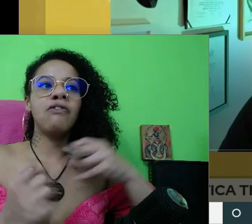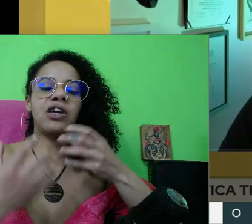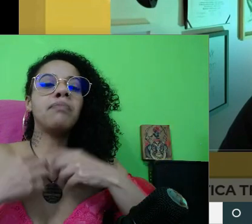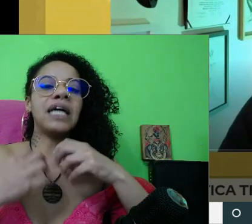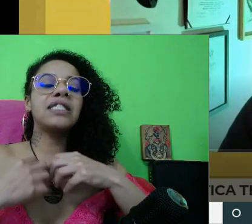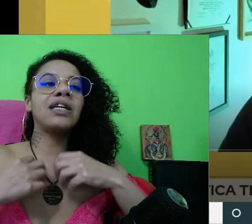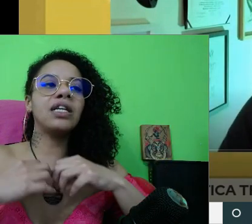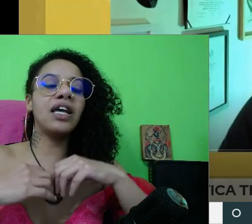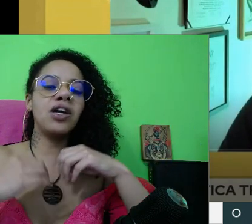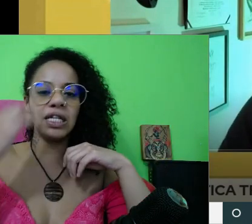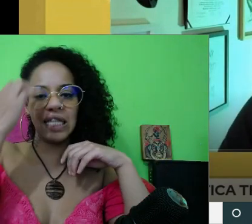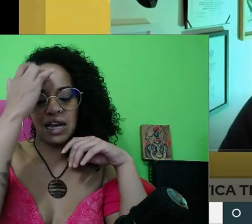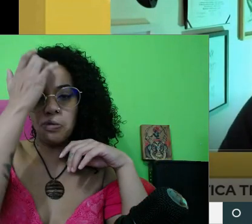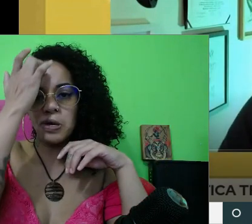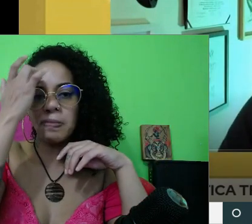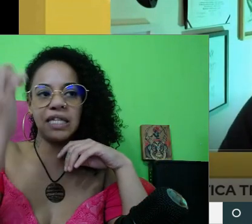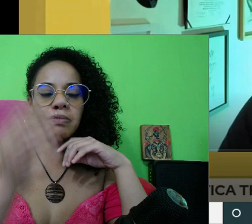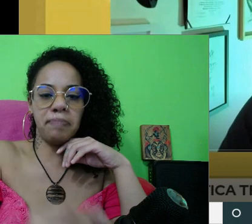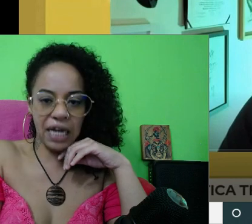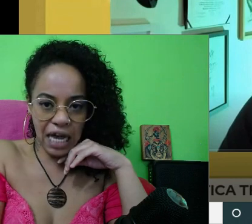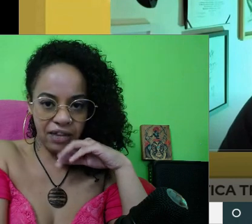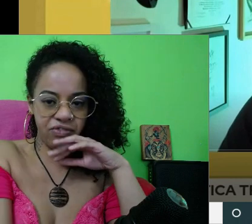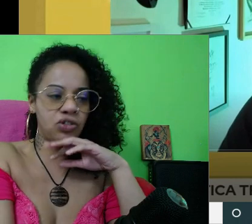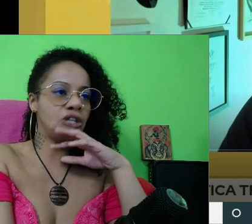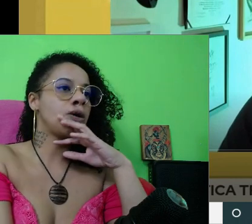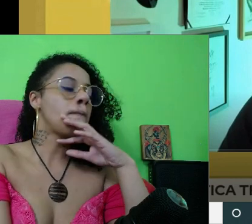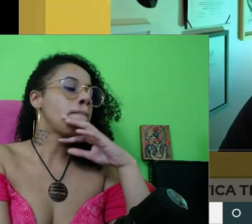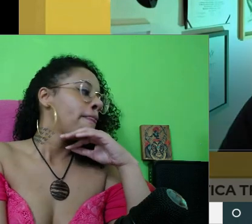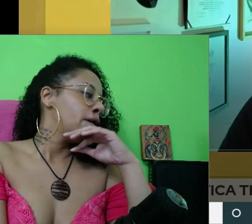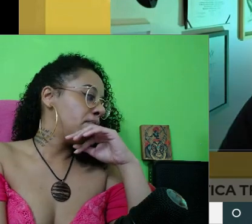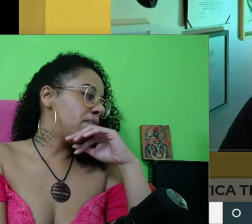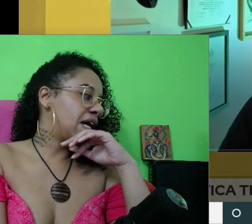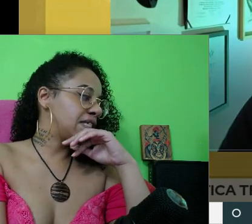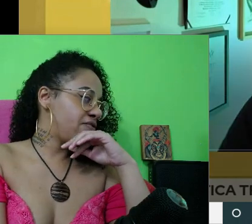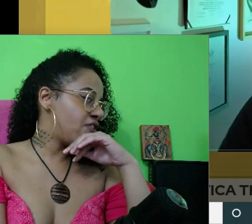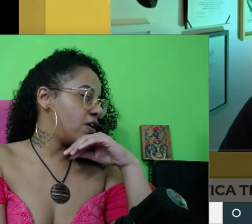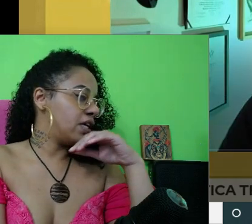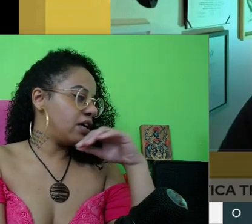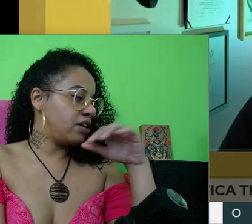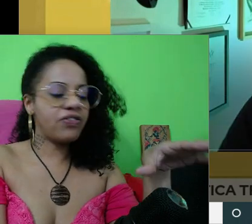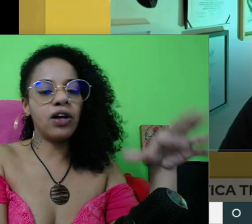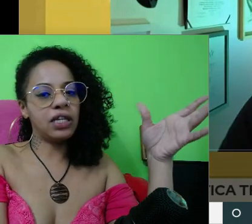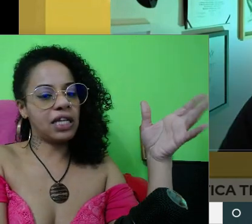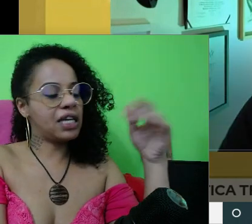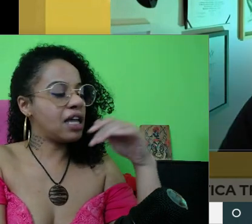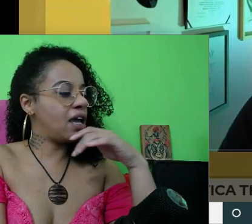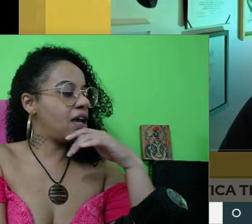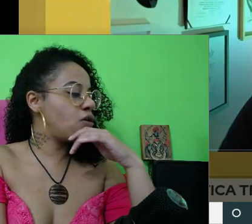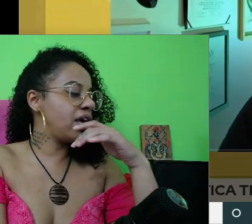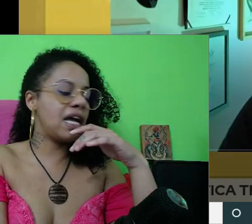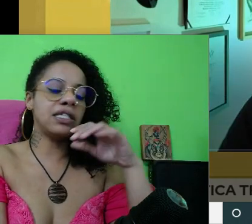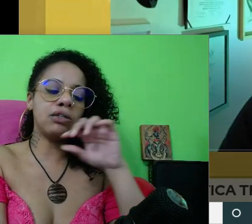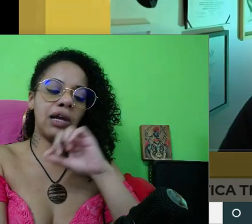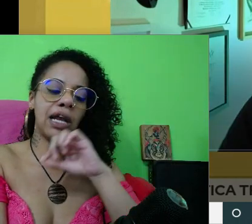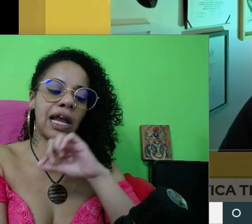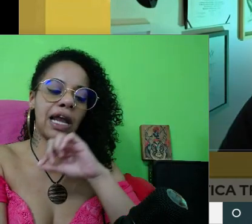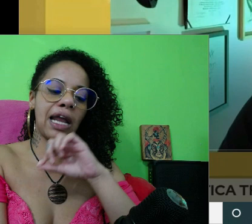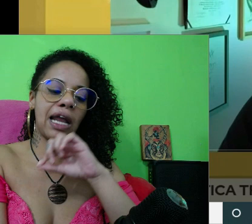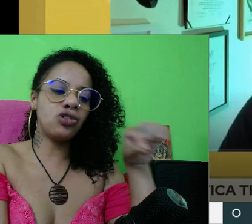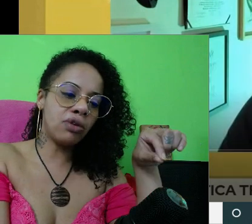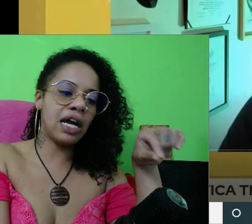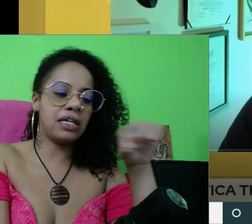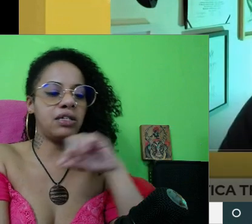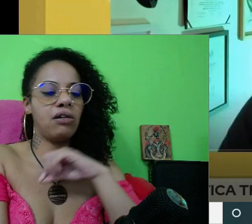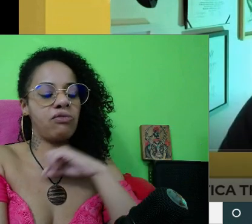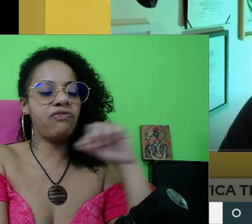da hora fiquei mais criteriosa até comigo mesmo Obrigada viu gente mas é Aí é tem que ter coerência o